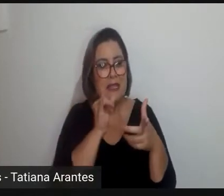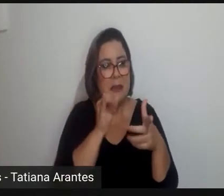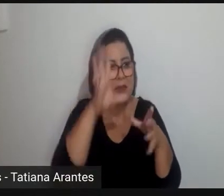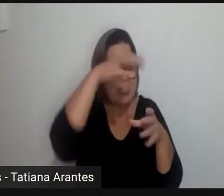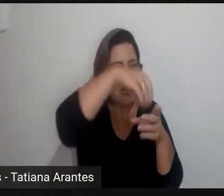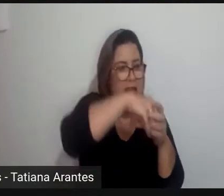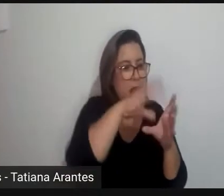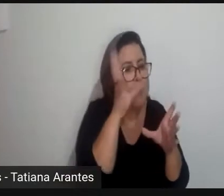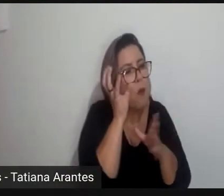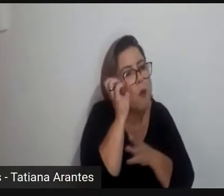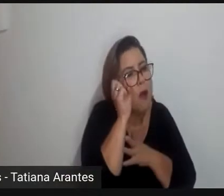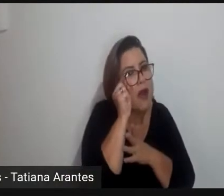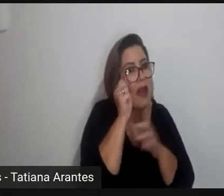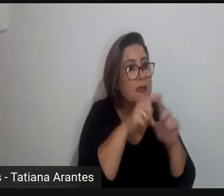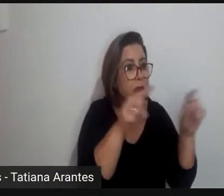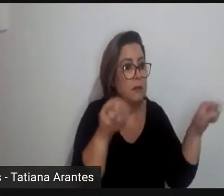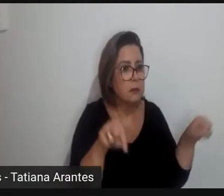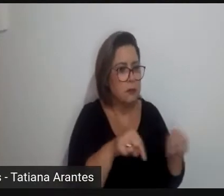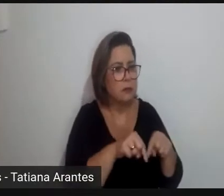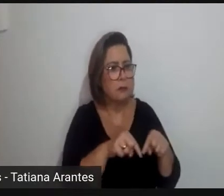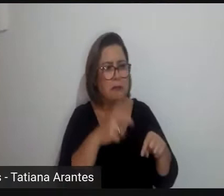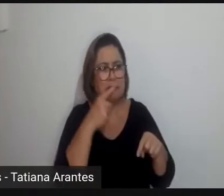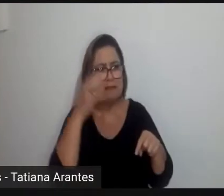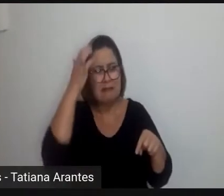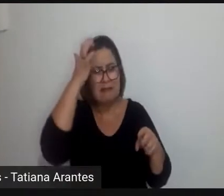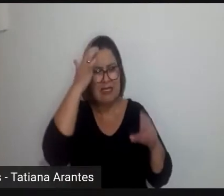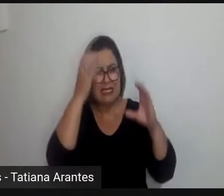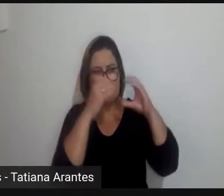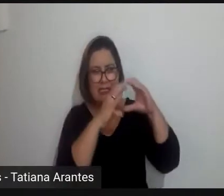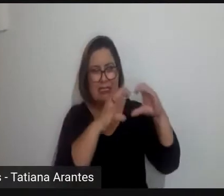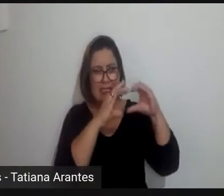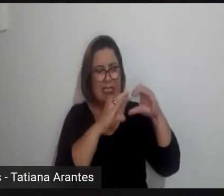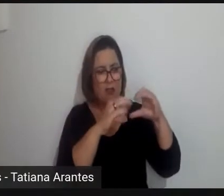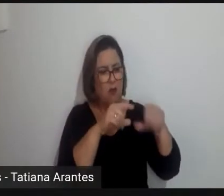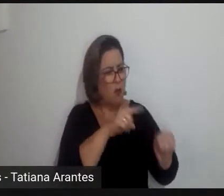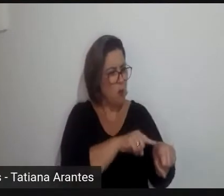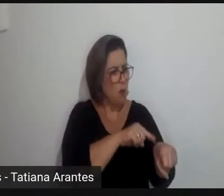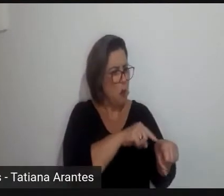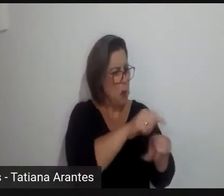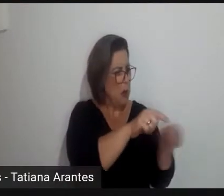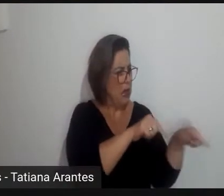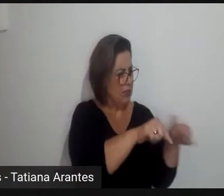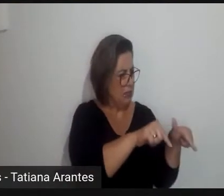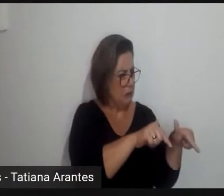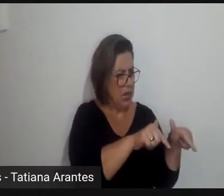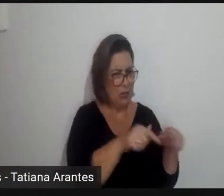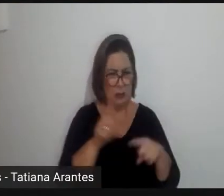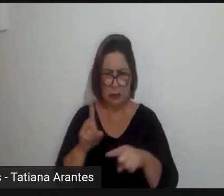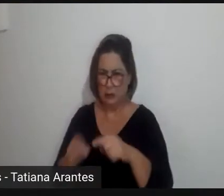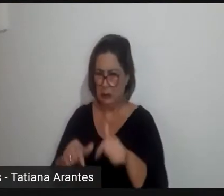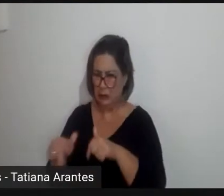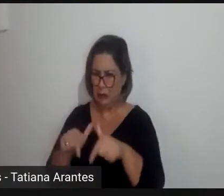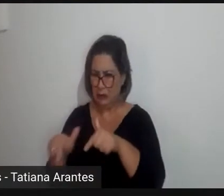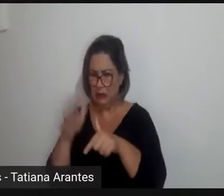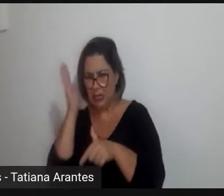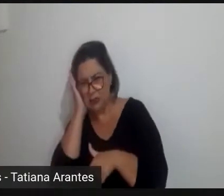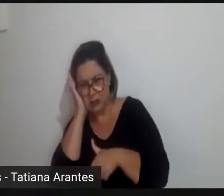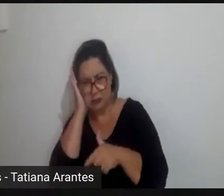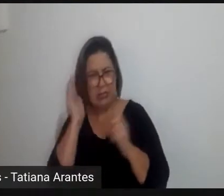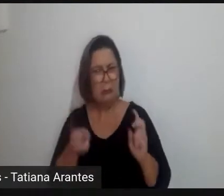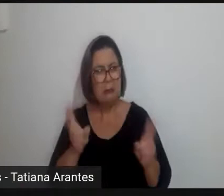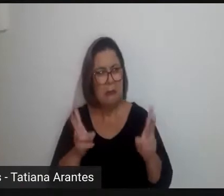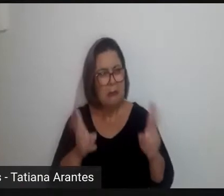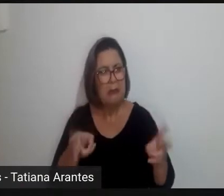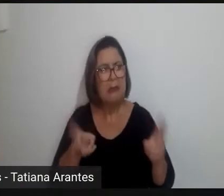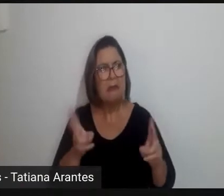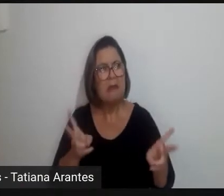não é bom para o cérebro confundir, né? Local que se dorme, repousa, onde se faz higiene do sono, né? Que se